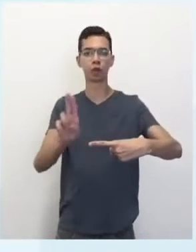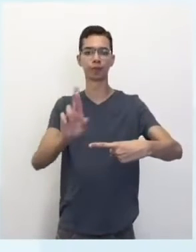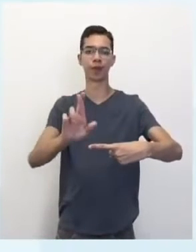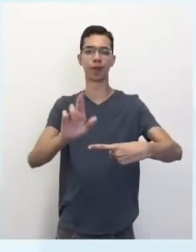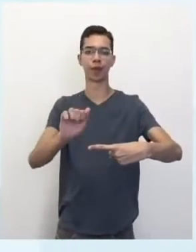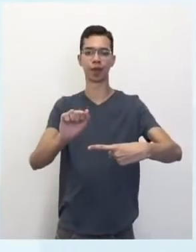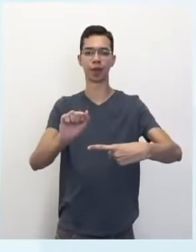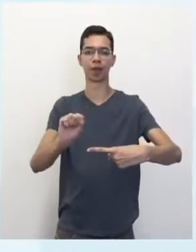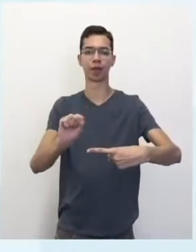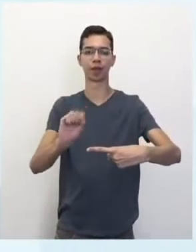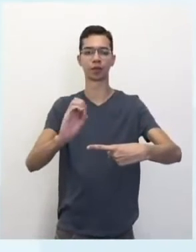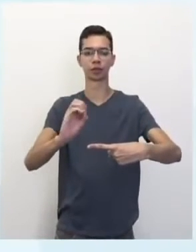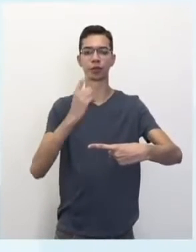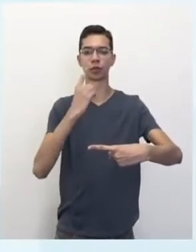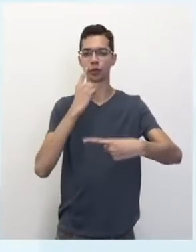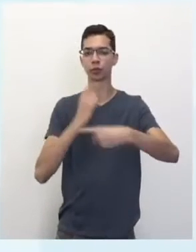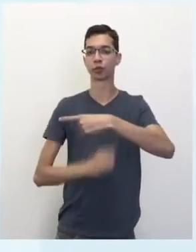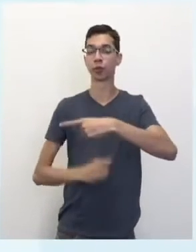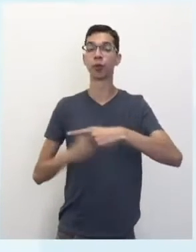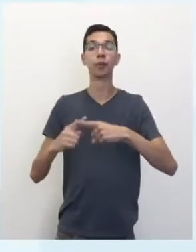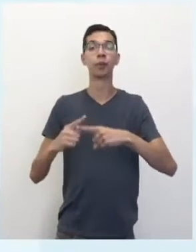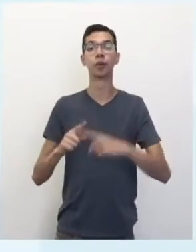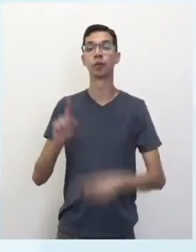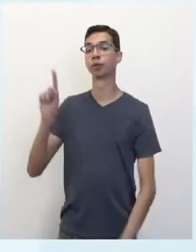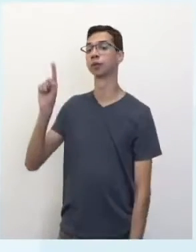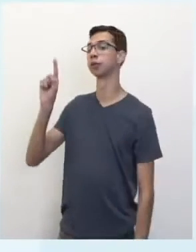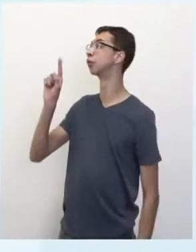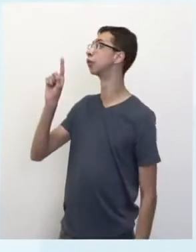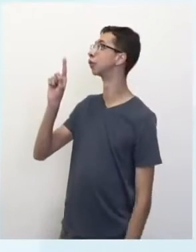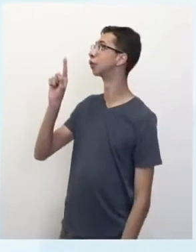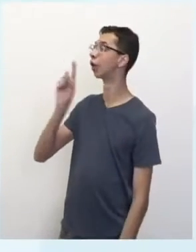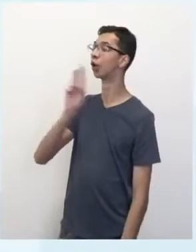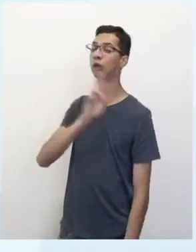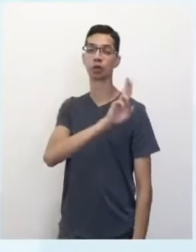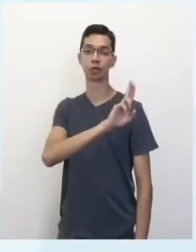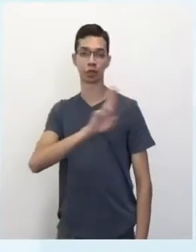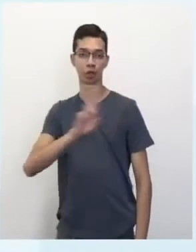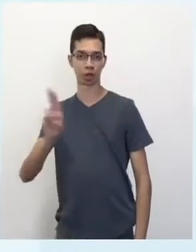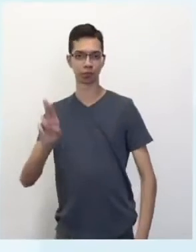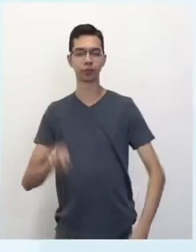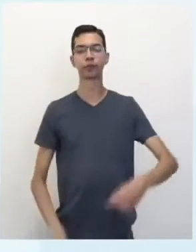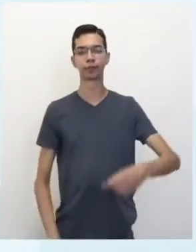essa nomenclatura, né? Se utiliza esse nome para representar